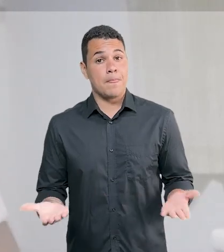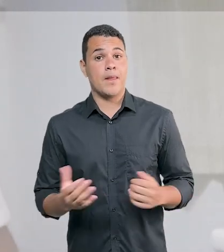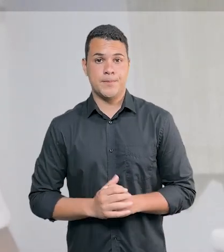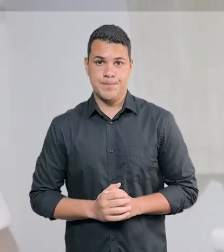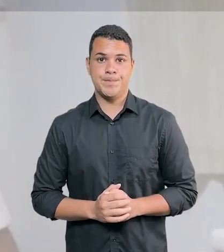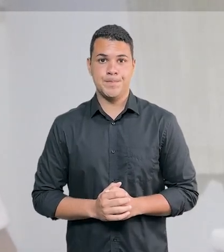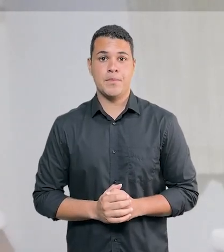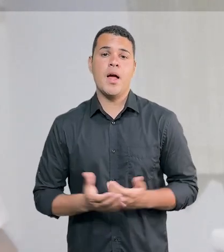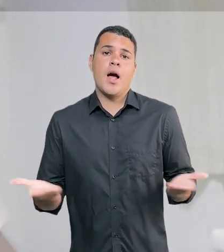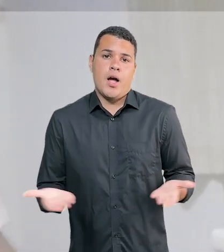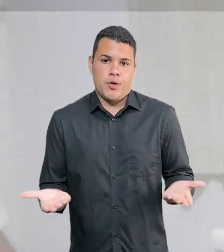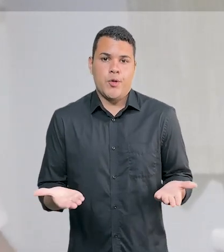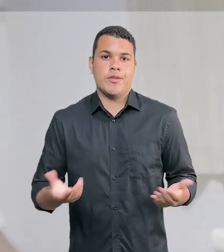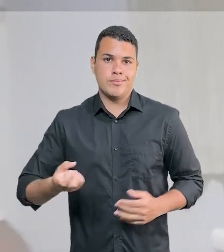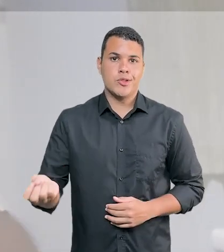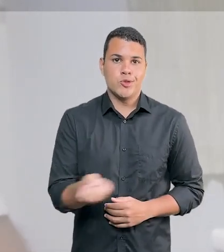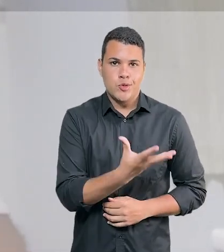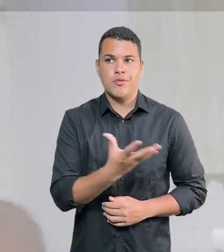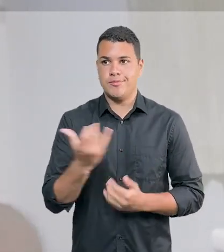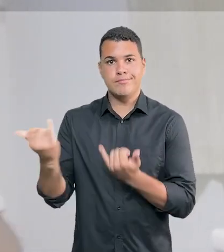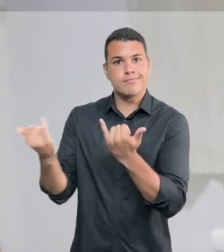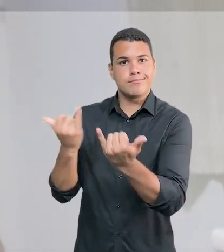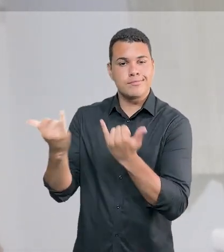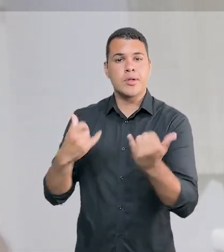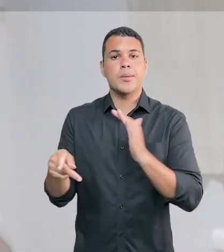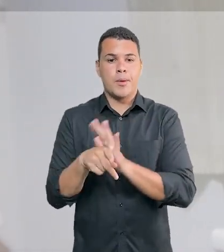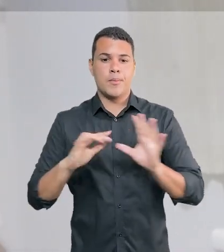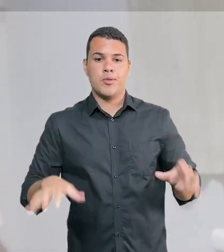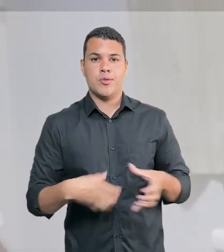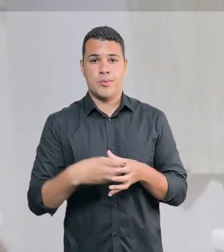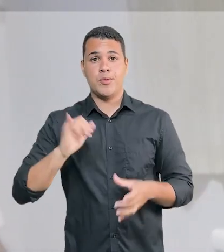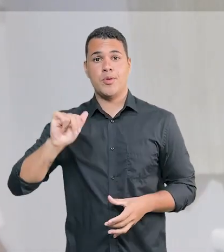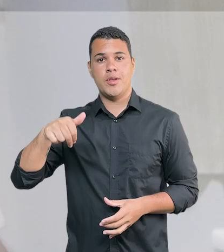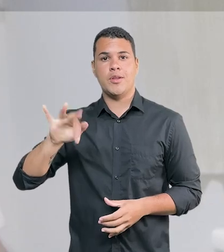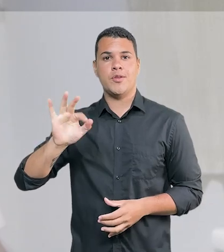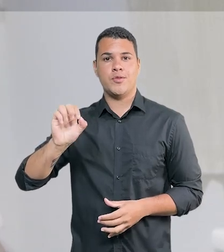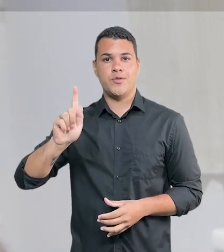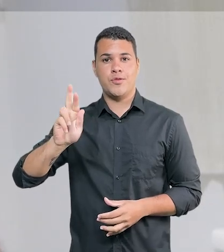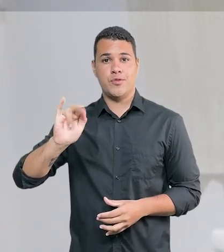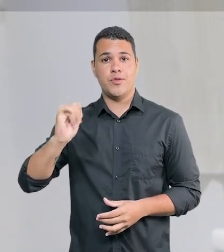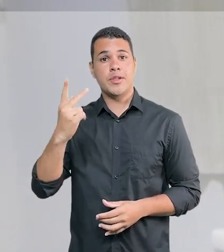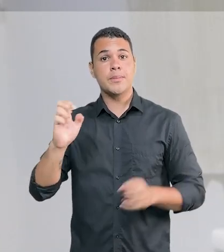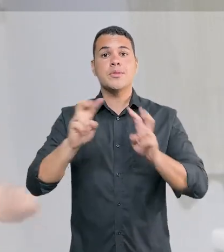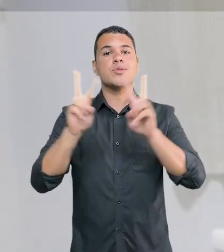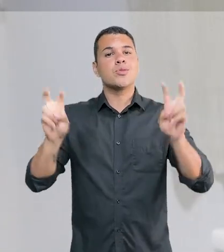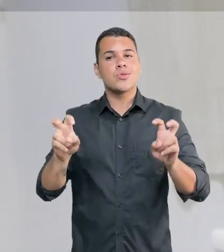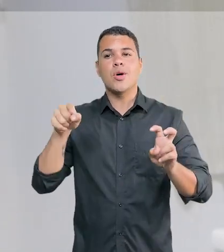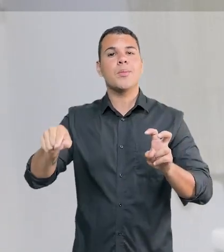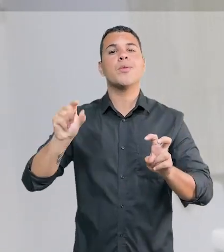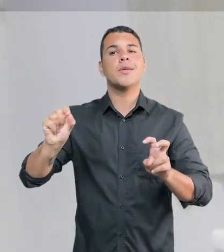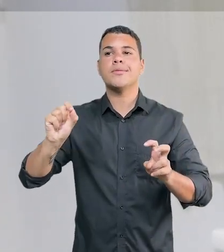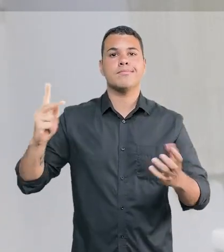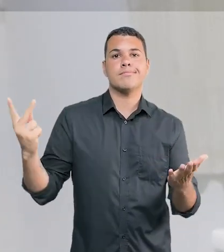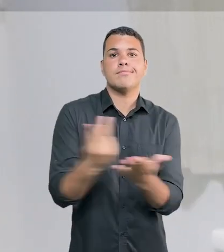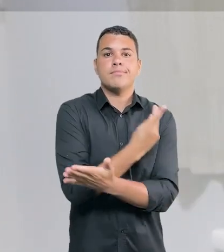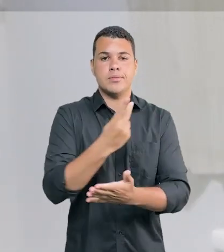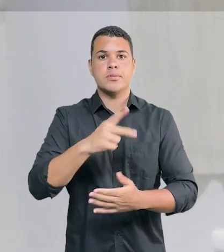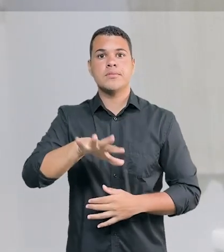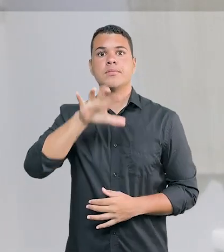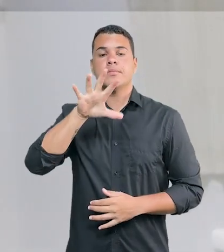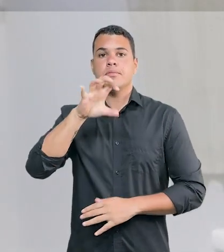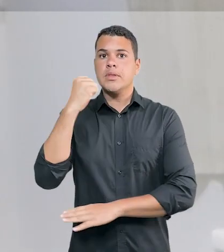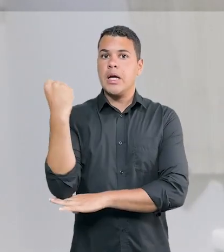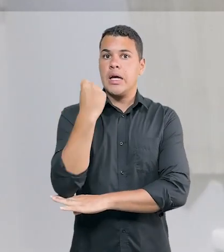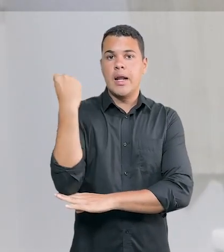Na atualização dessa semana do boletim Infogripe, analisando aí os dados de síndrome respiratória aguda grave, que são aquelas internações associadas a